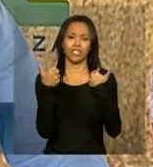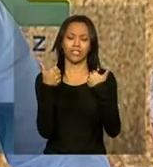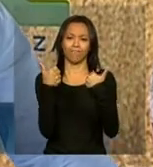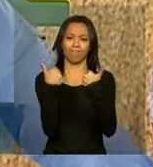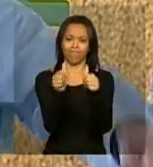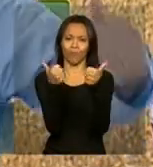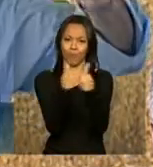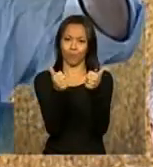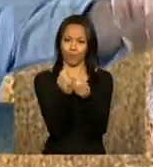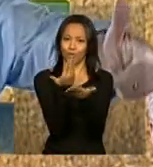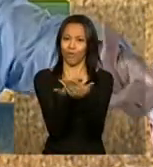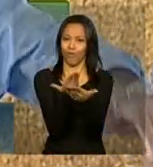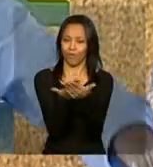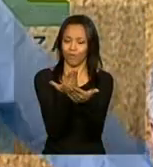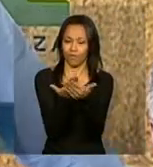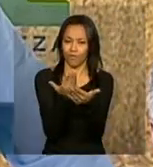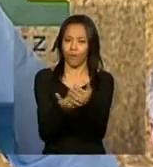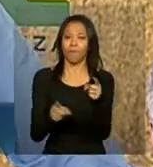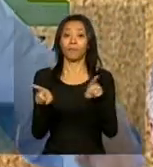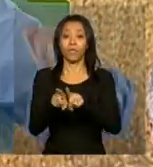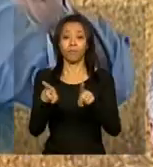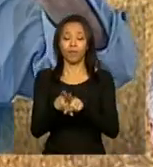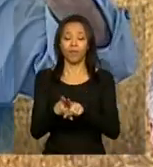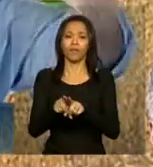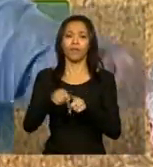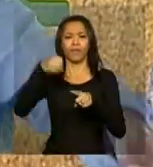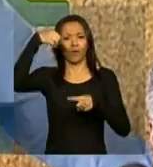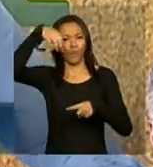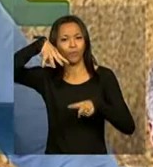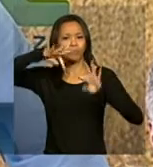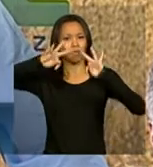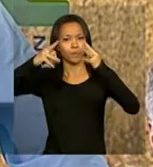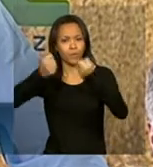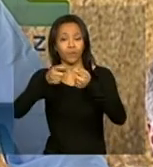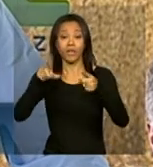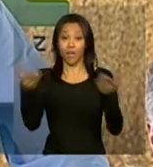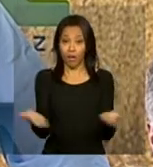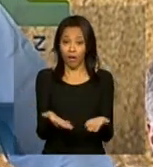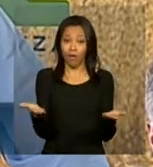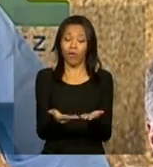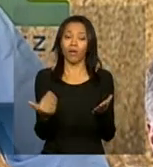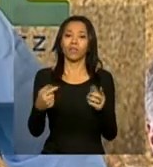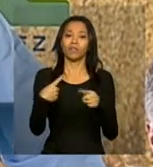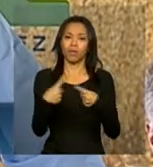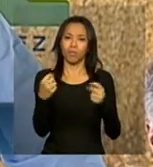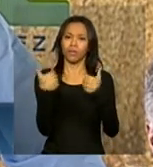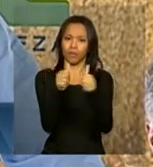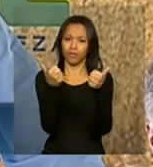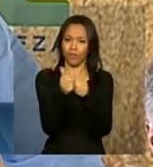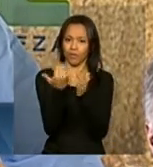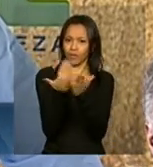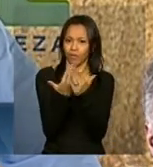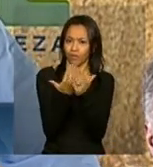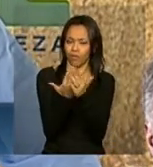agricultura familiar, está aí o Luz para Todos, agora o transporte escolar. Meio a meio